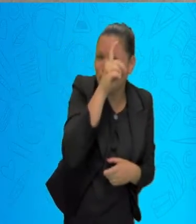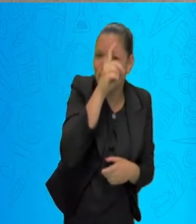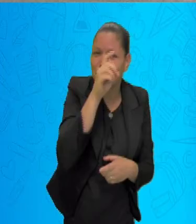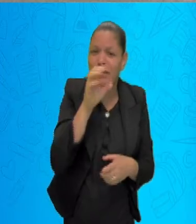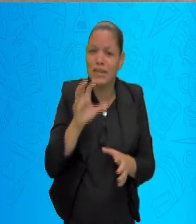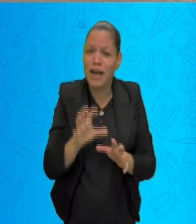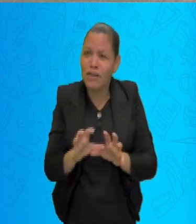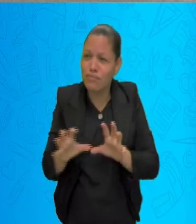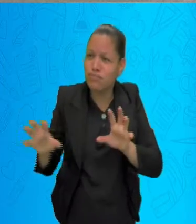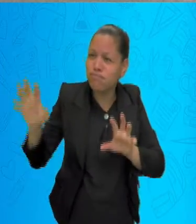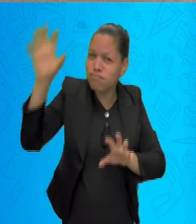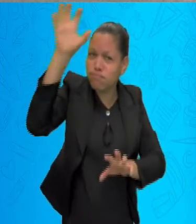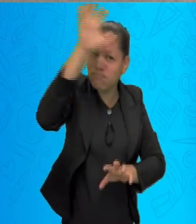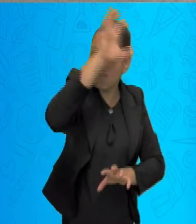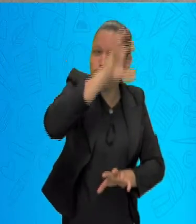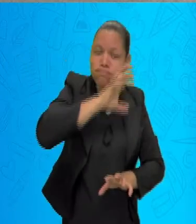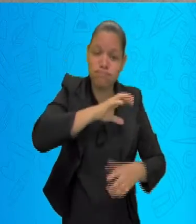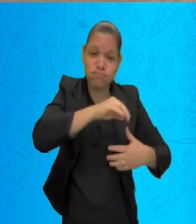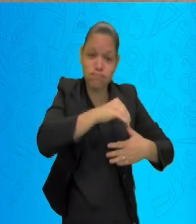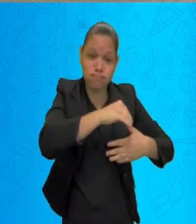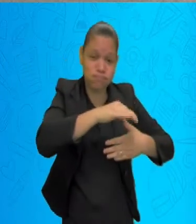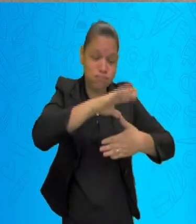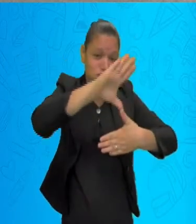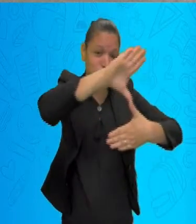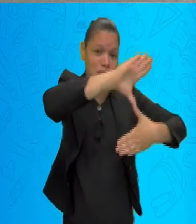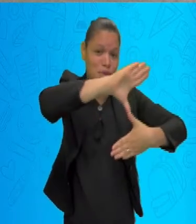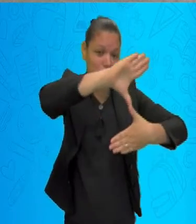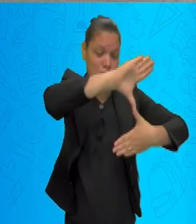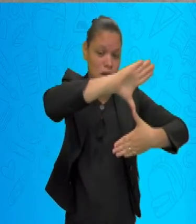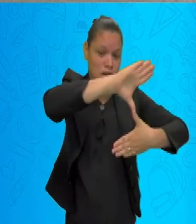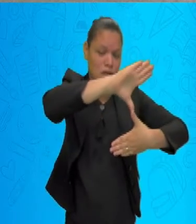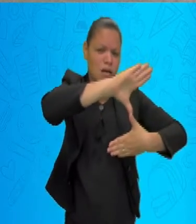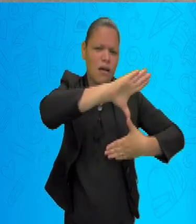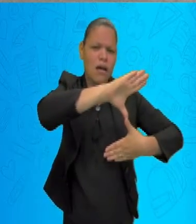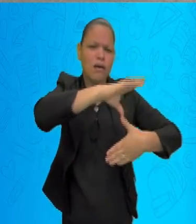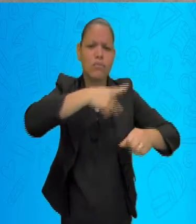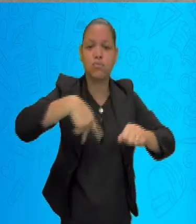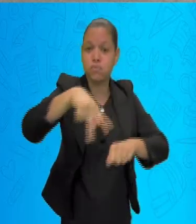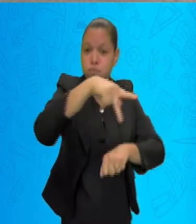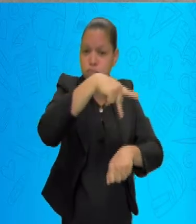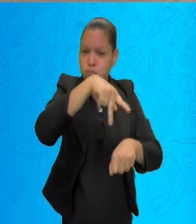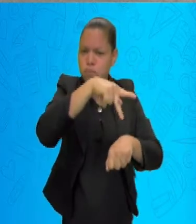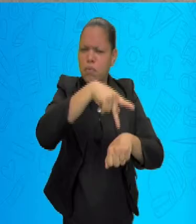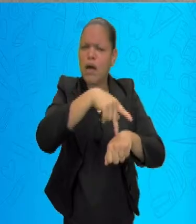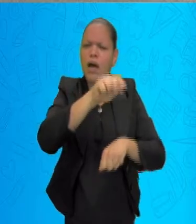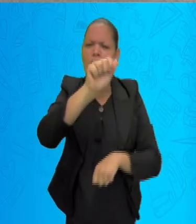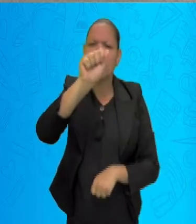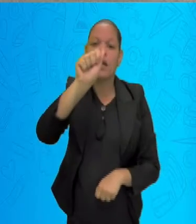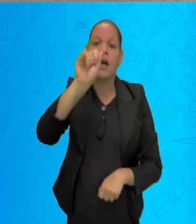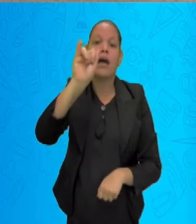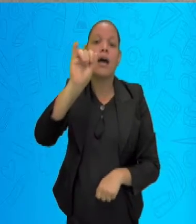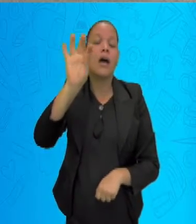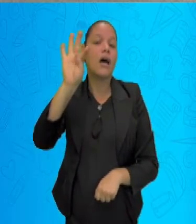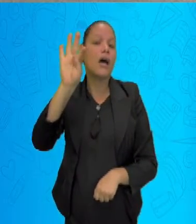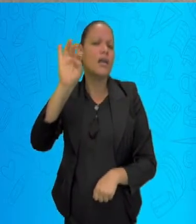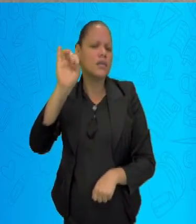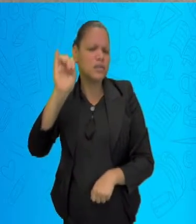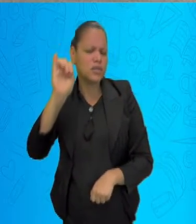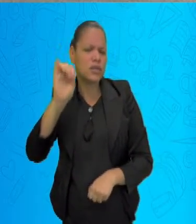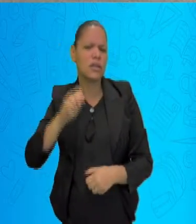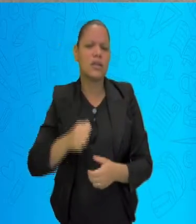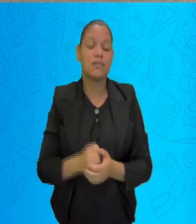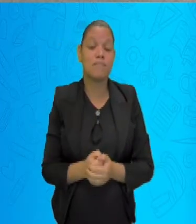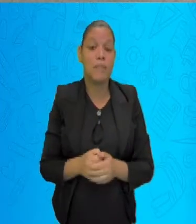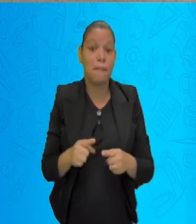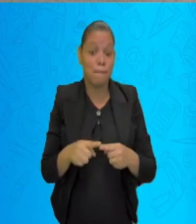Haiti. Ele vivenciou uma revolta dos escravos contra as classes dominantes. Já